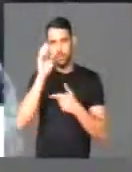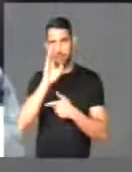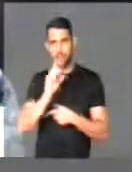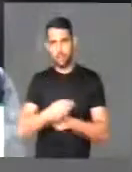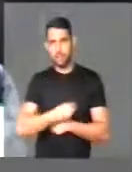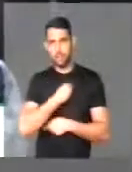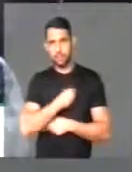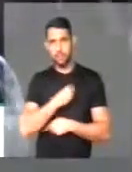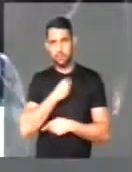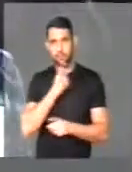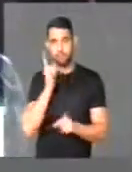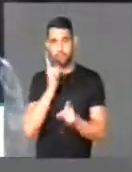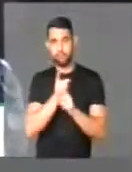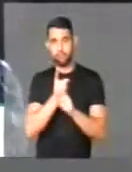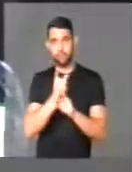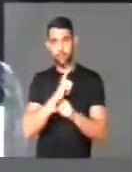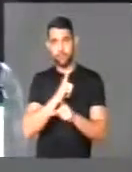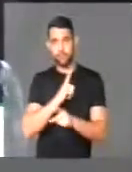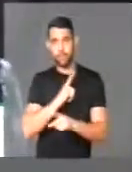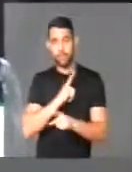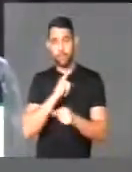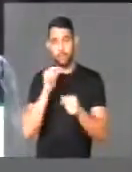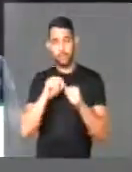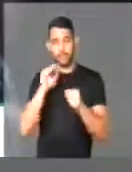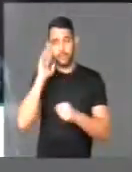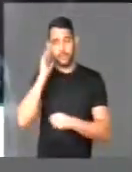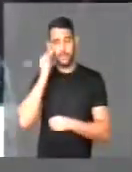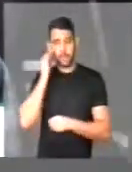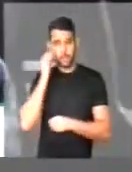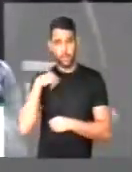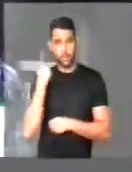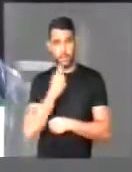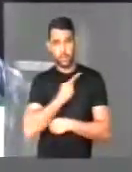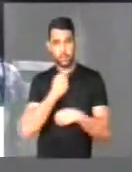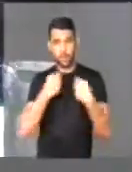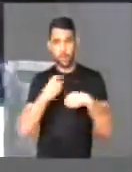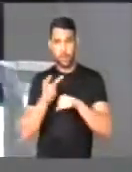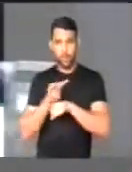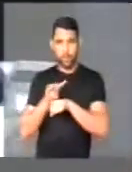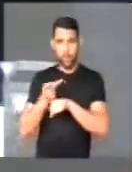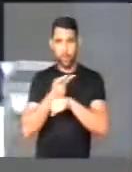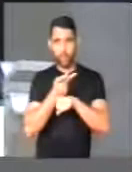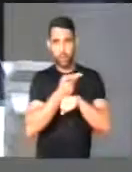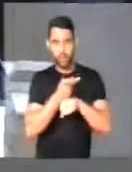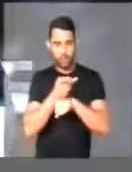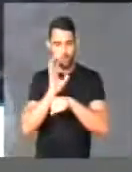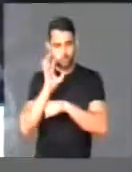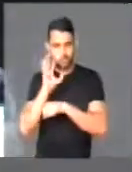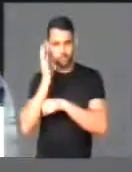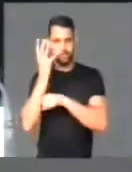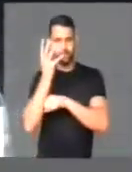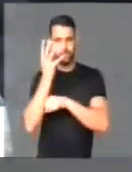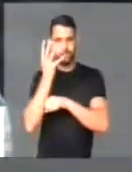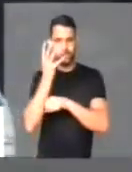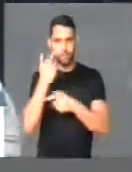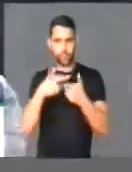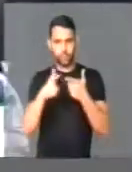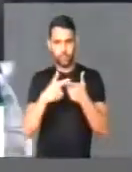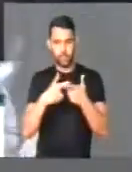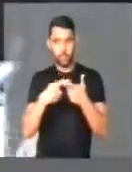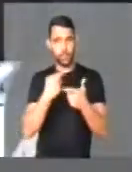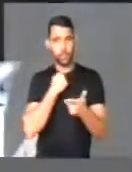Brasil enfrenta, nós temos que compreender que ao buscar as soluções, nós não